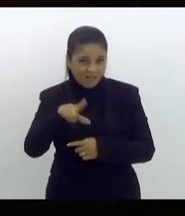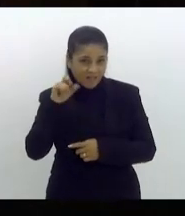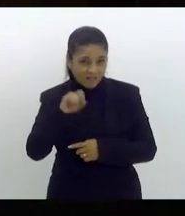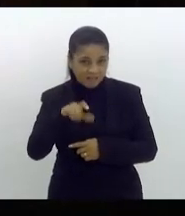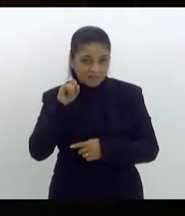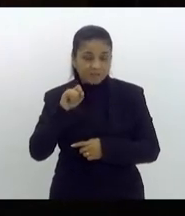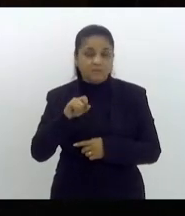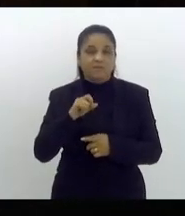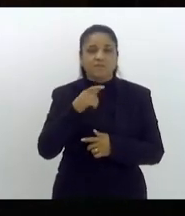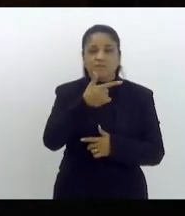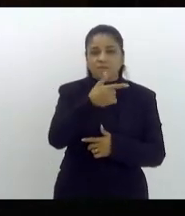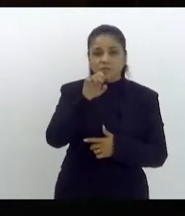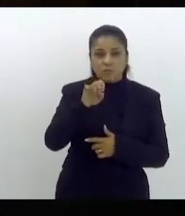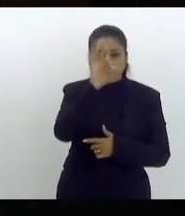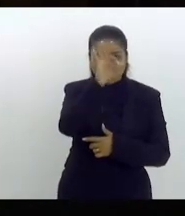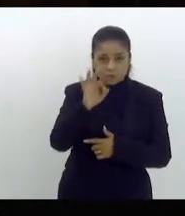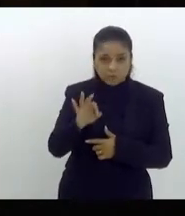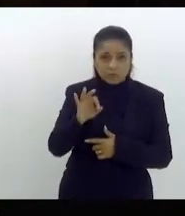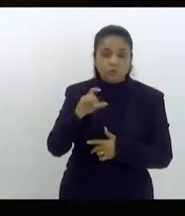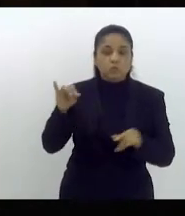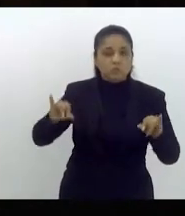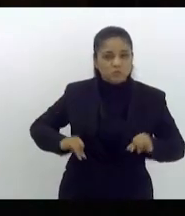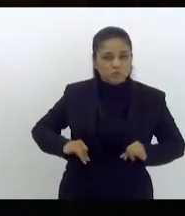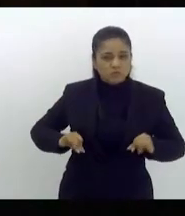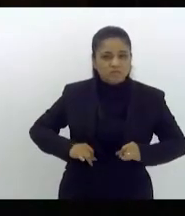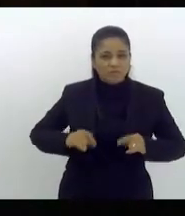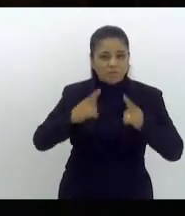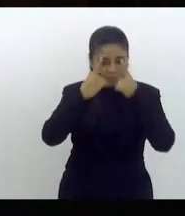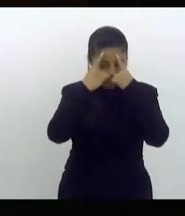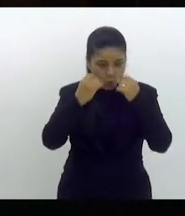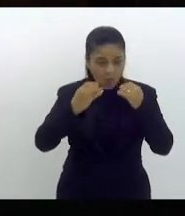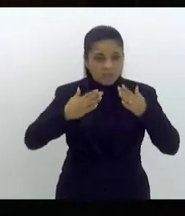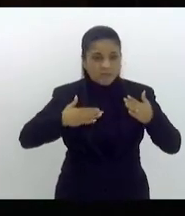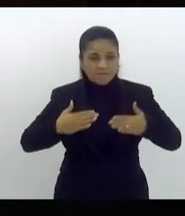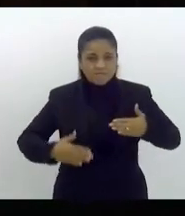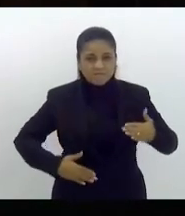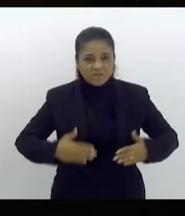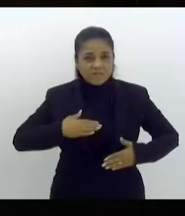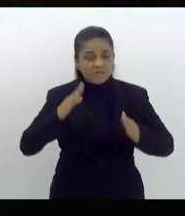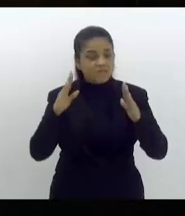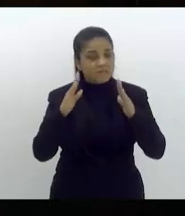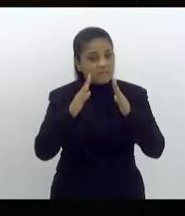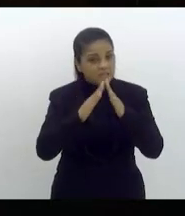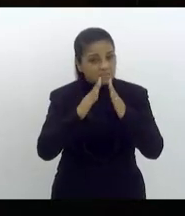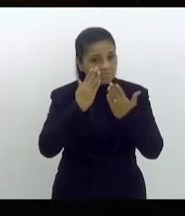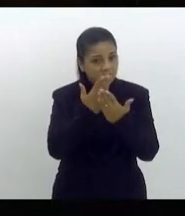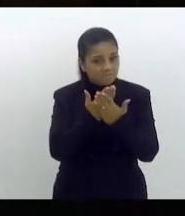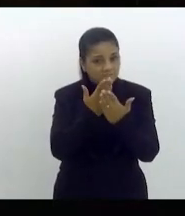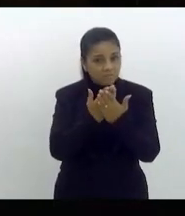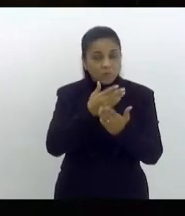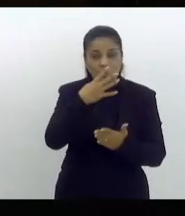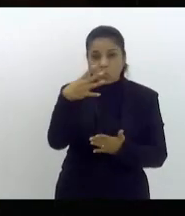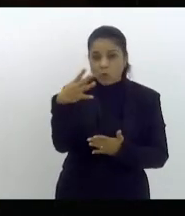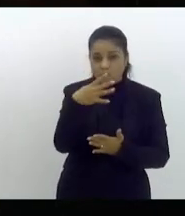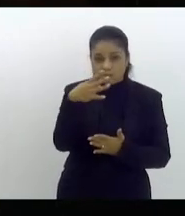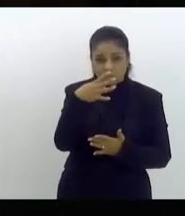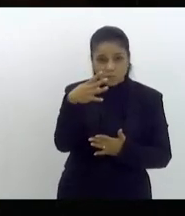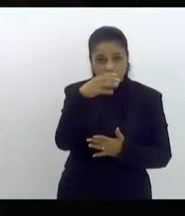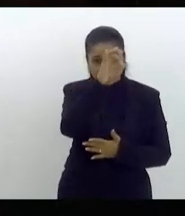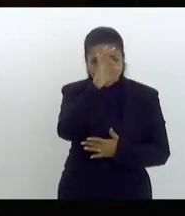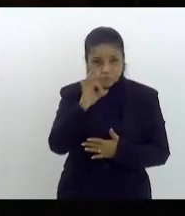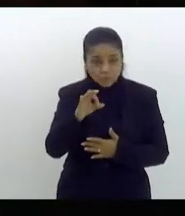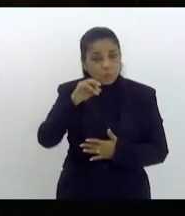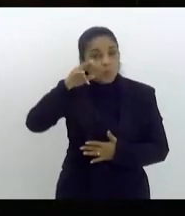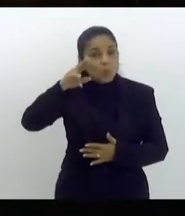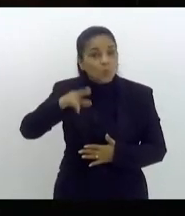pessoas trans sofreram violência física dentro do ambiente escolar e 44% desses nunca